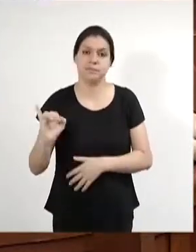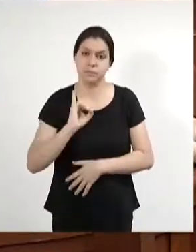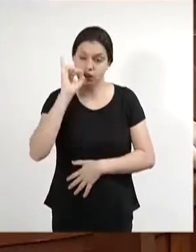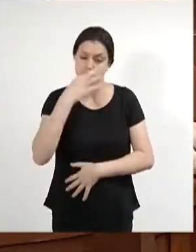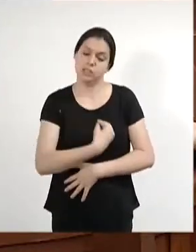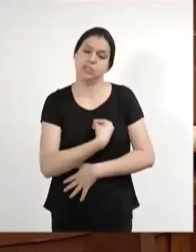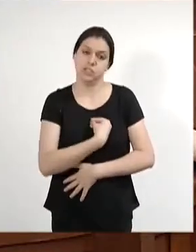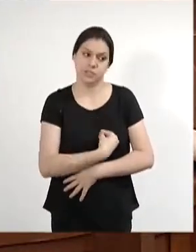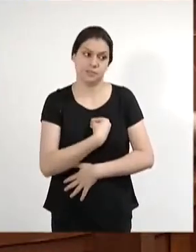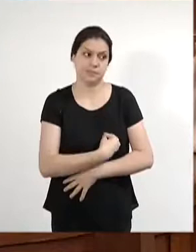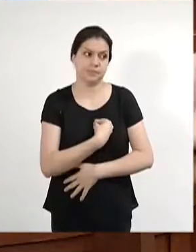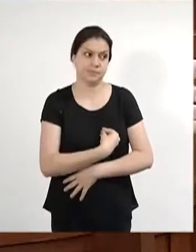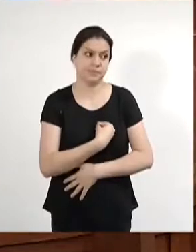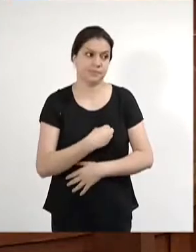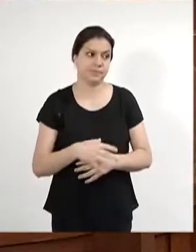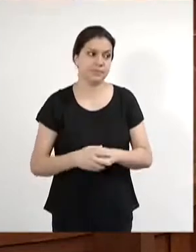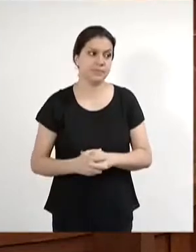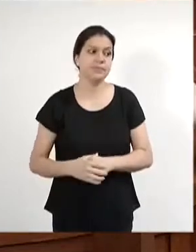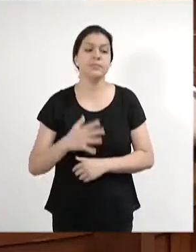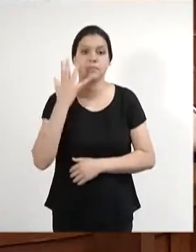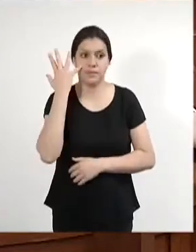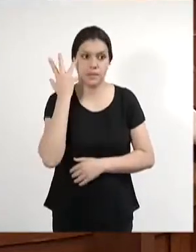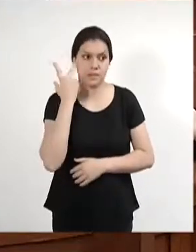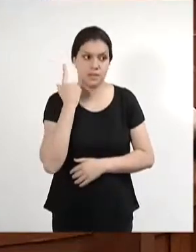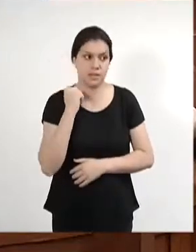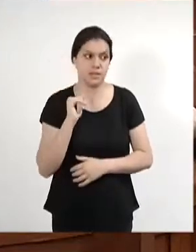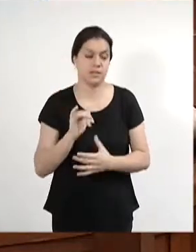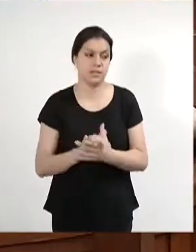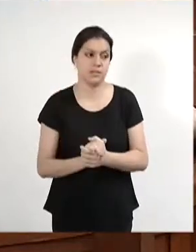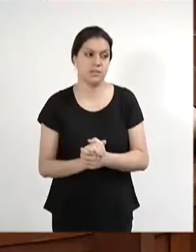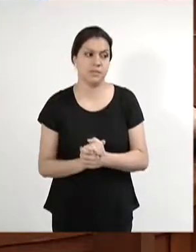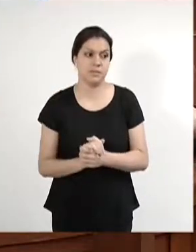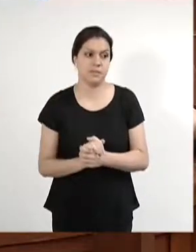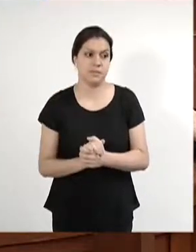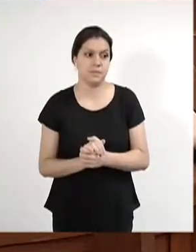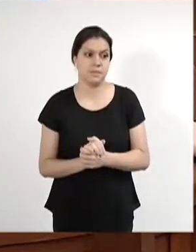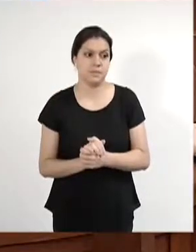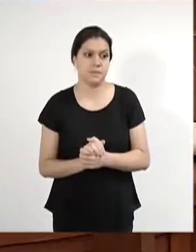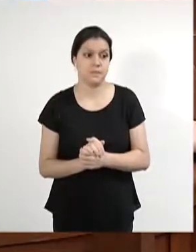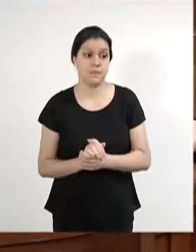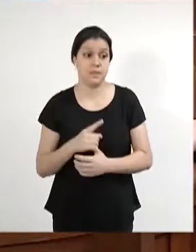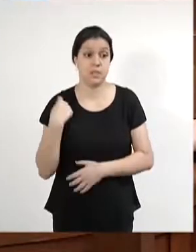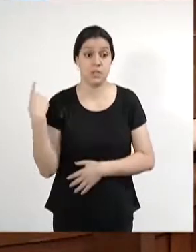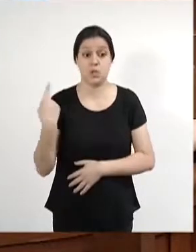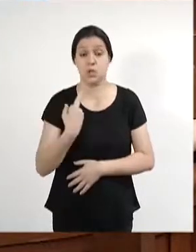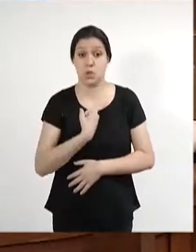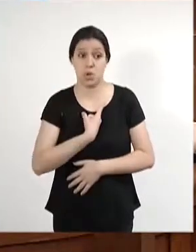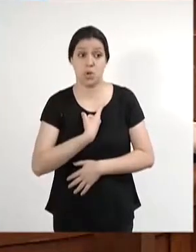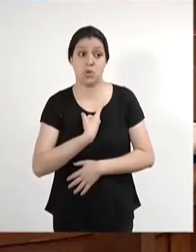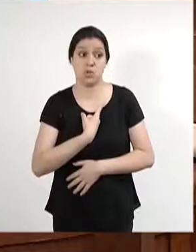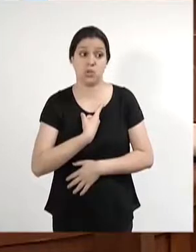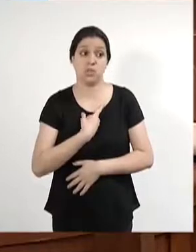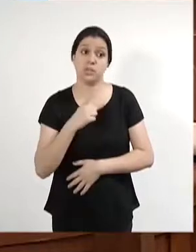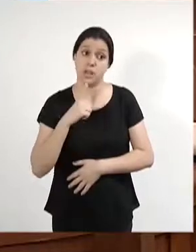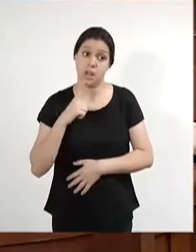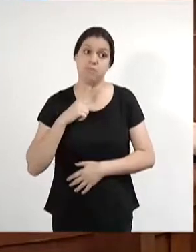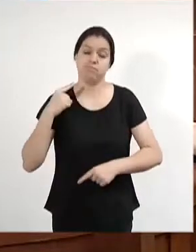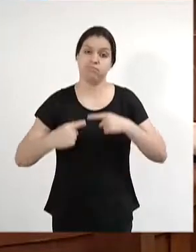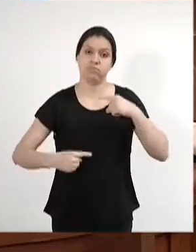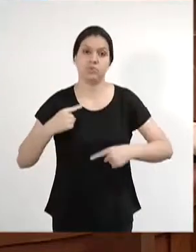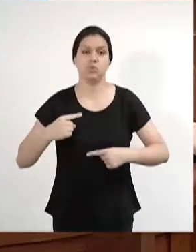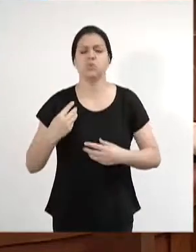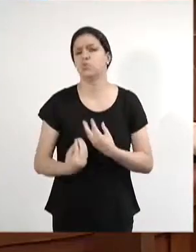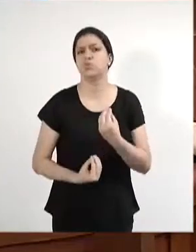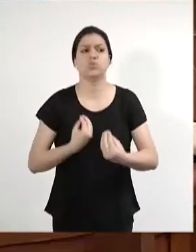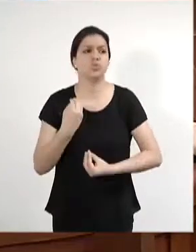da vida da criança. E nós, então, estamos discutindo